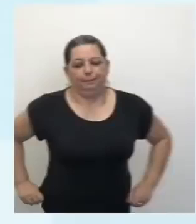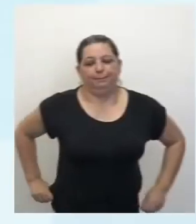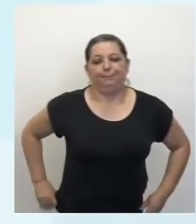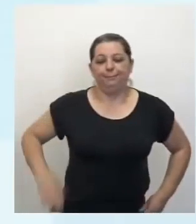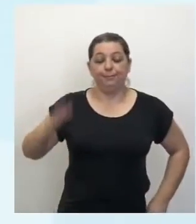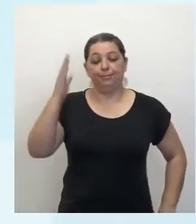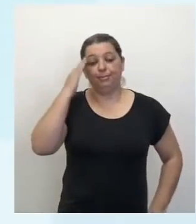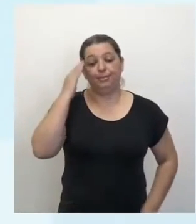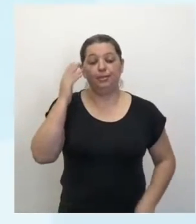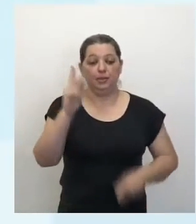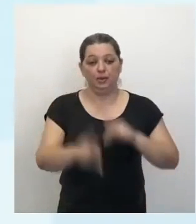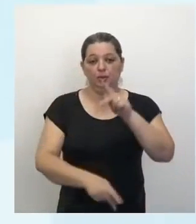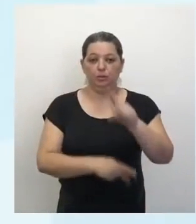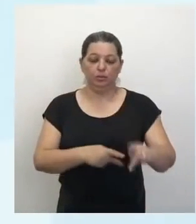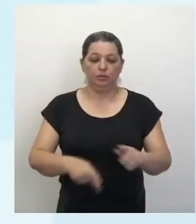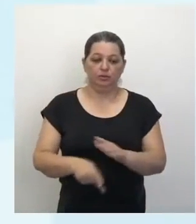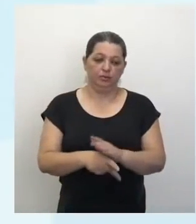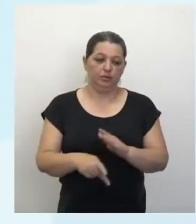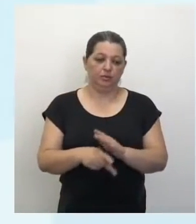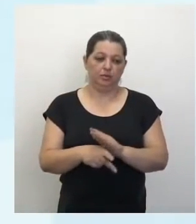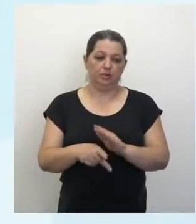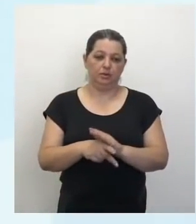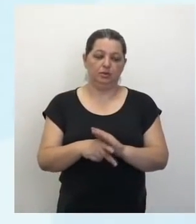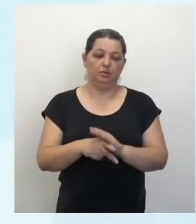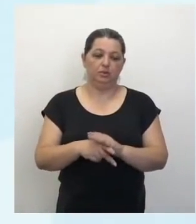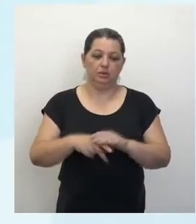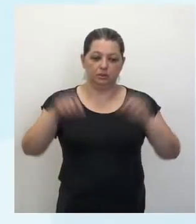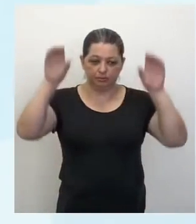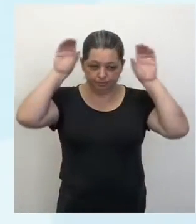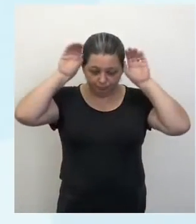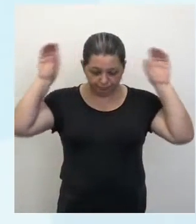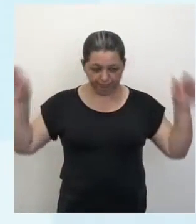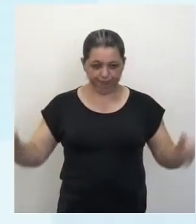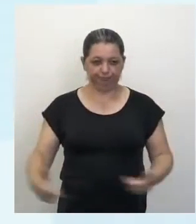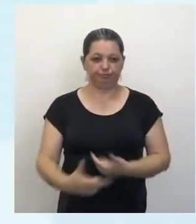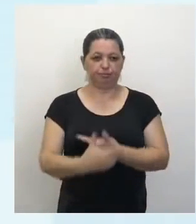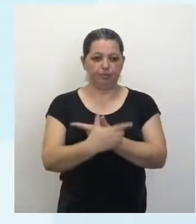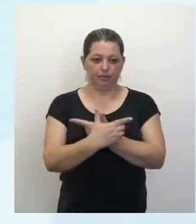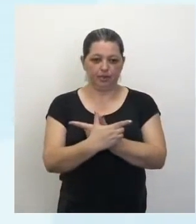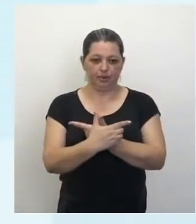maias. Dentre os calendários criados